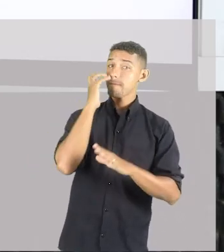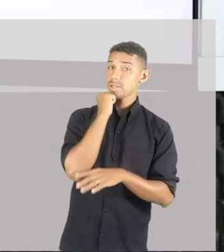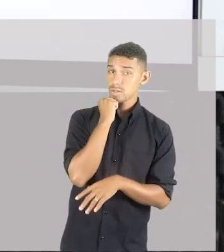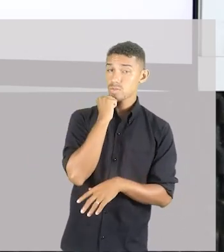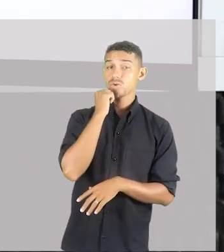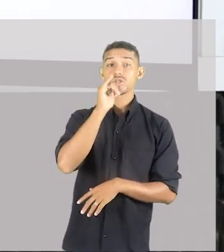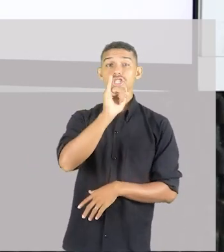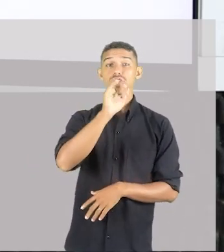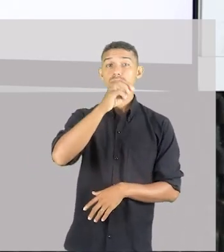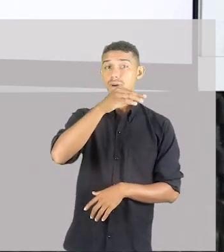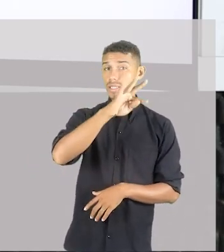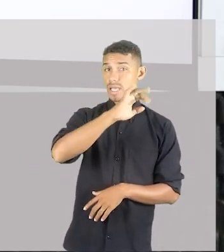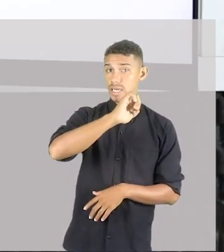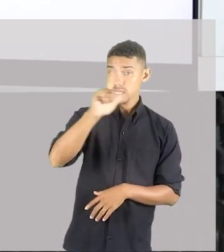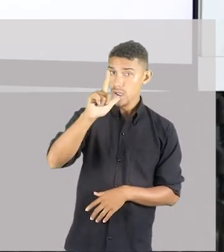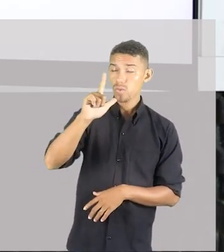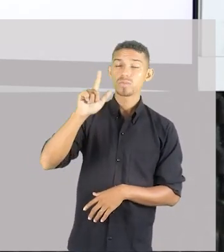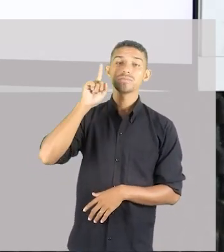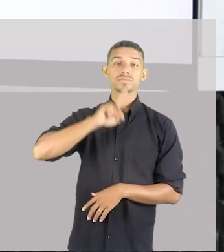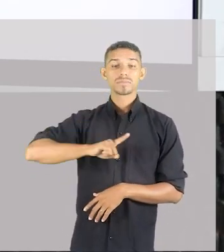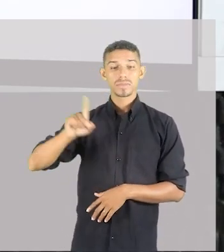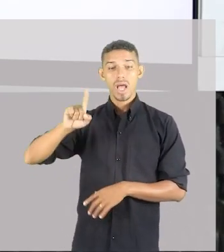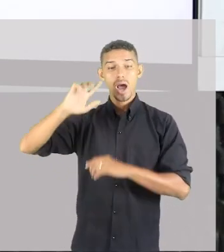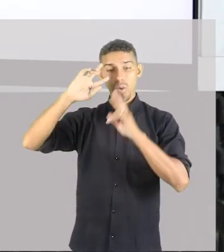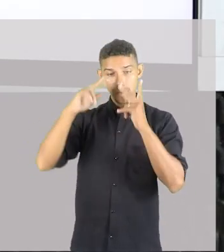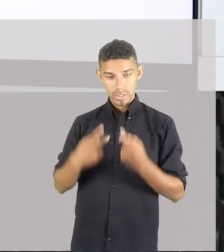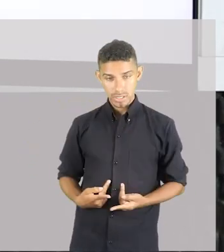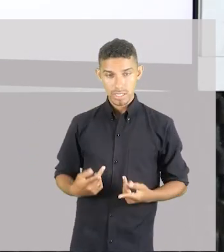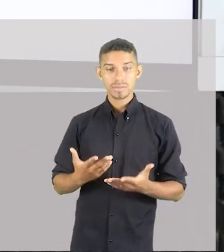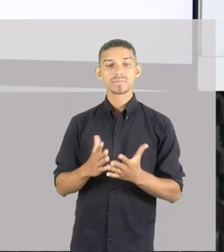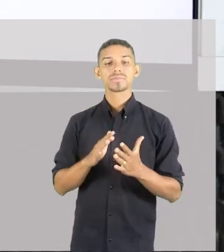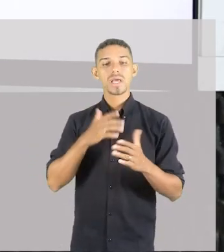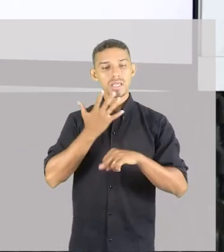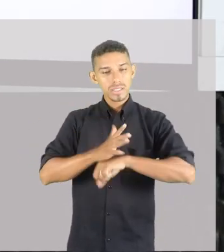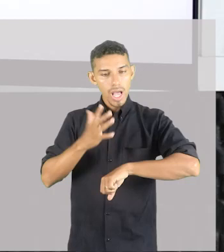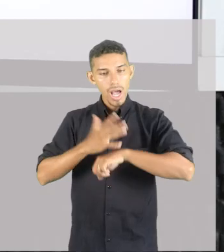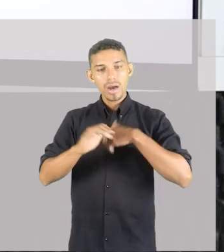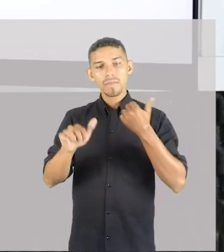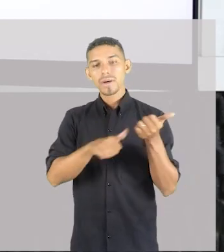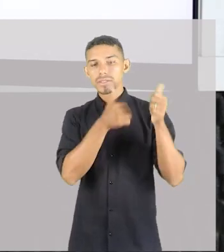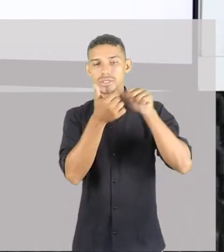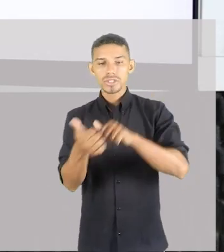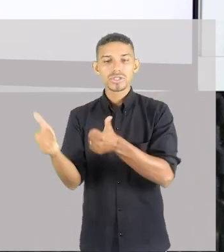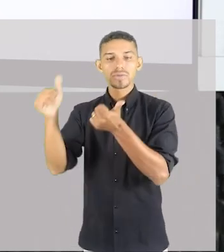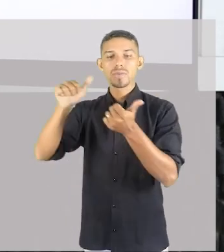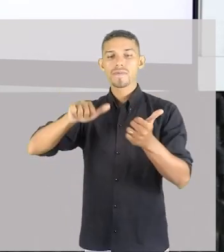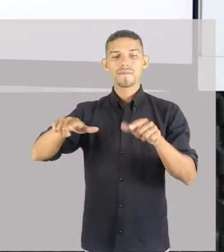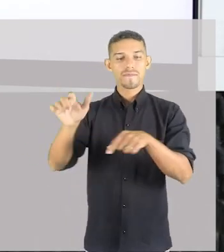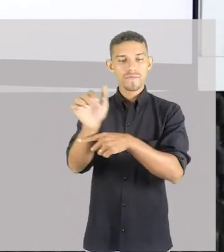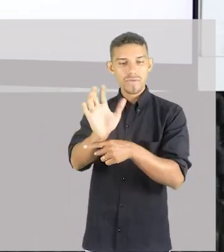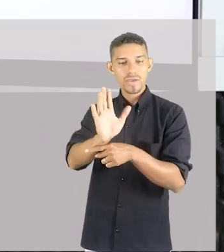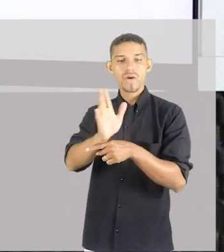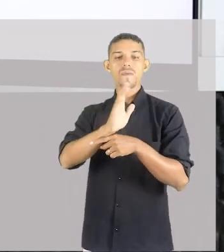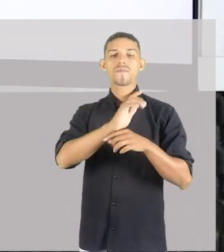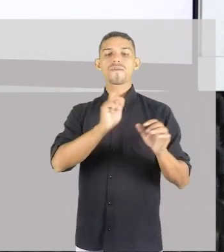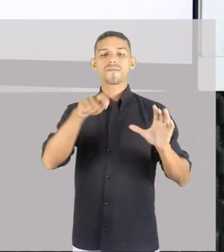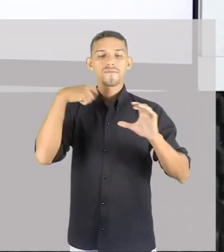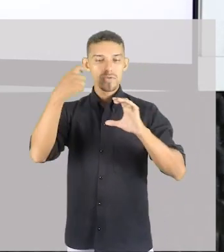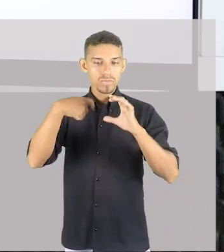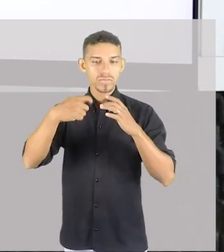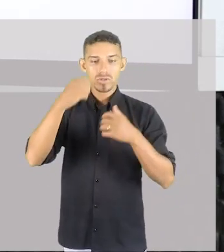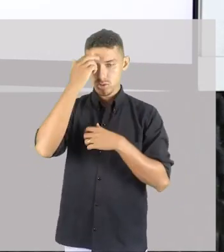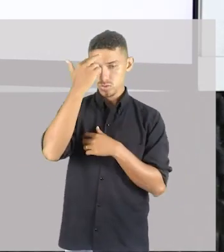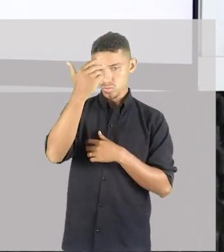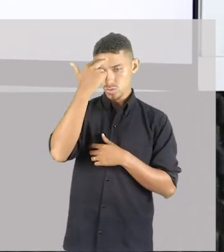da humanidade. Ensaios, batismos, apresentação e morte, filmes e vídeos de religiosidade, afro e manifestações da